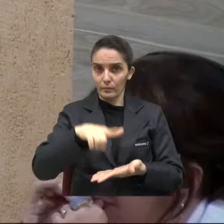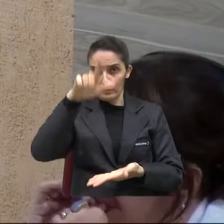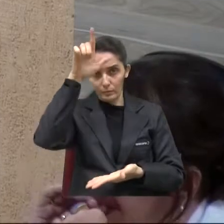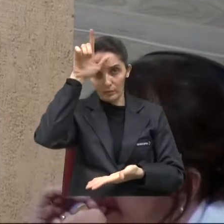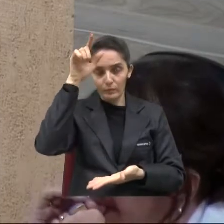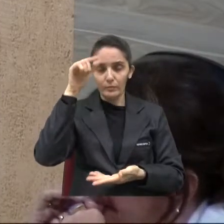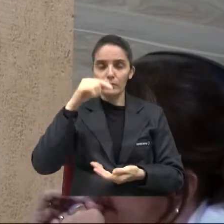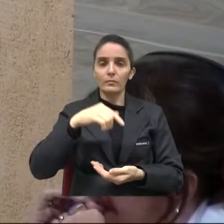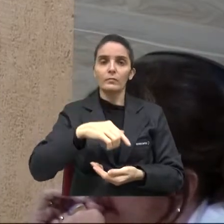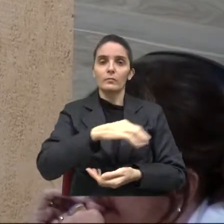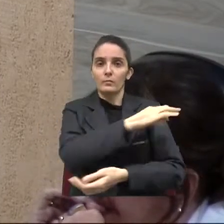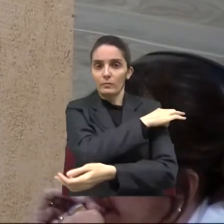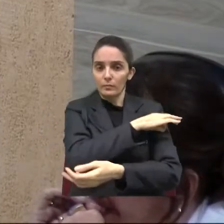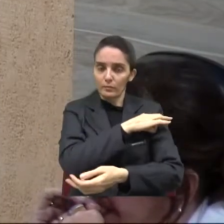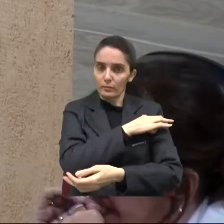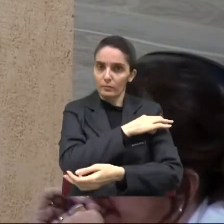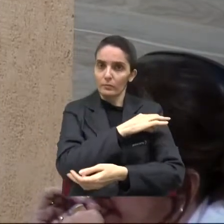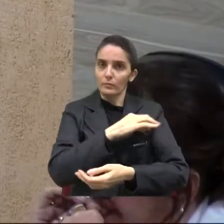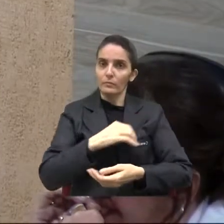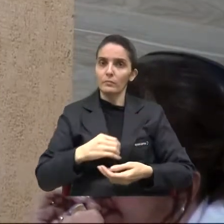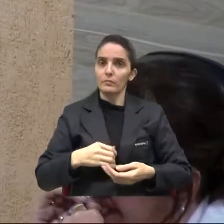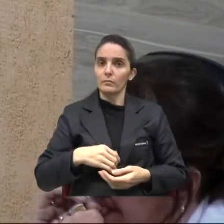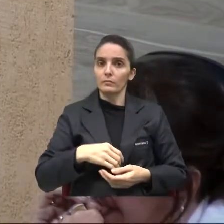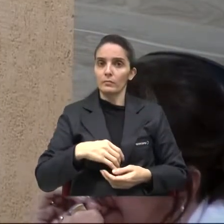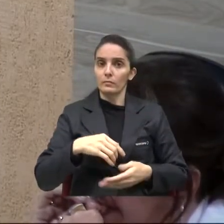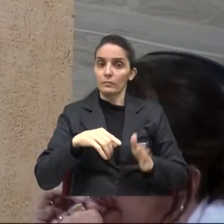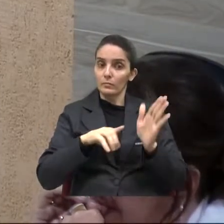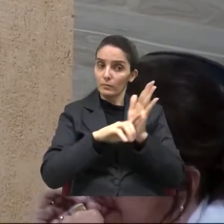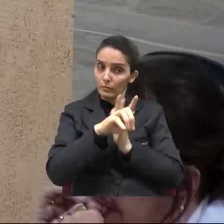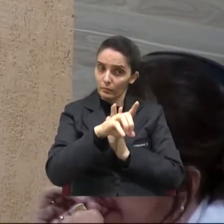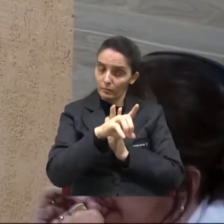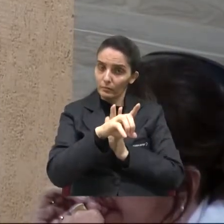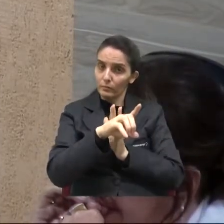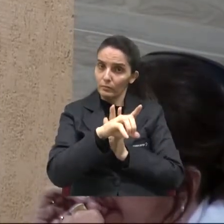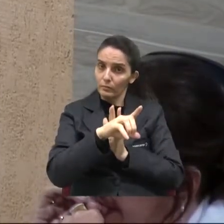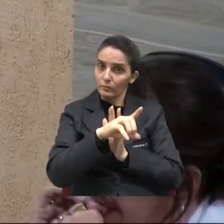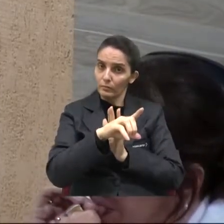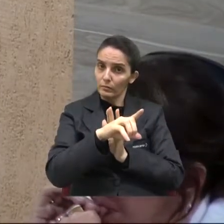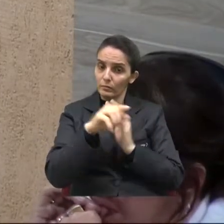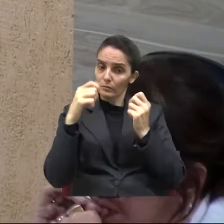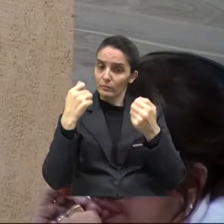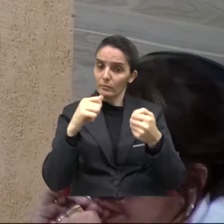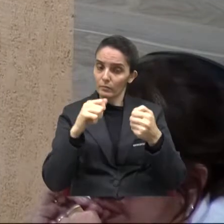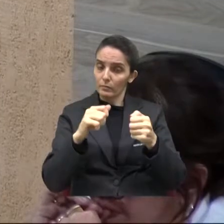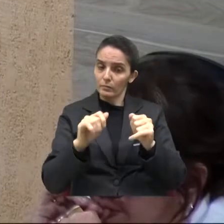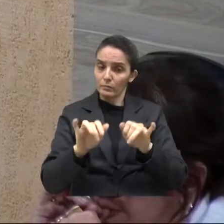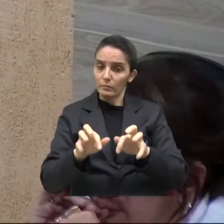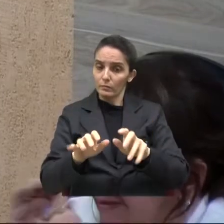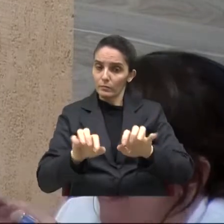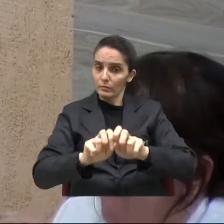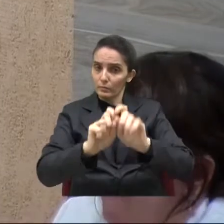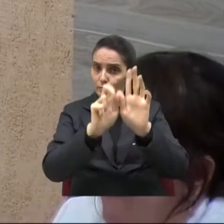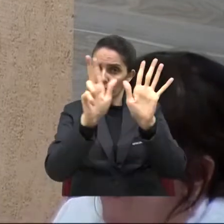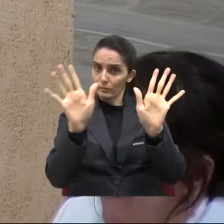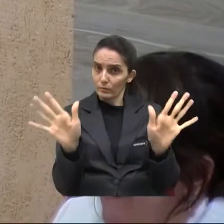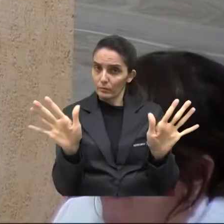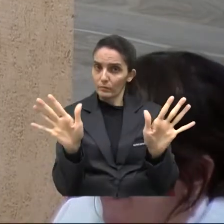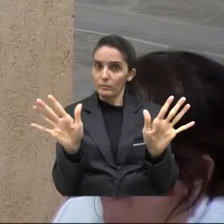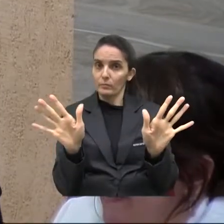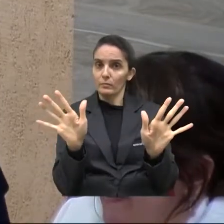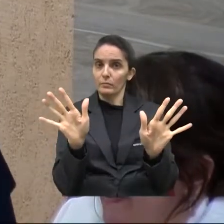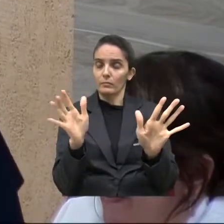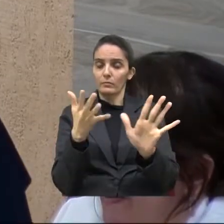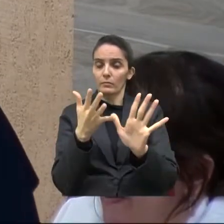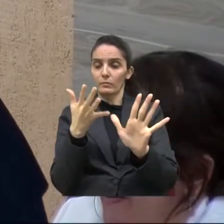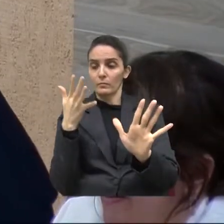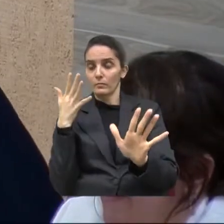prefeito que leve a informação que precisa ter o painel de transparência com a fila do SUS. Nós